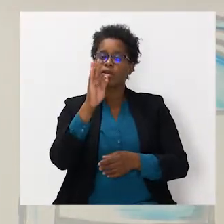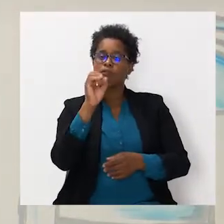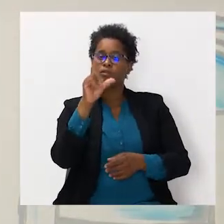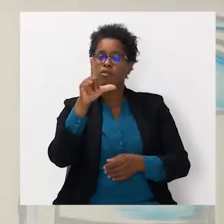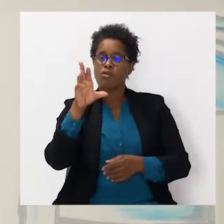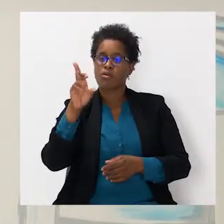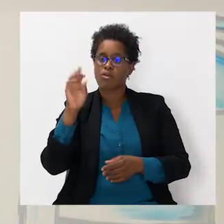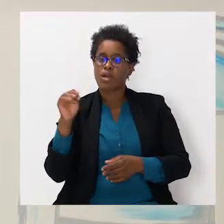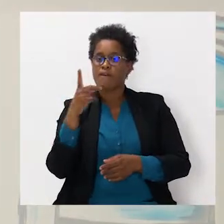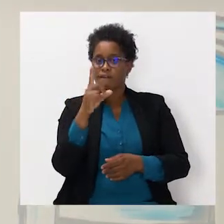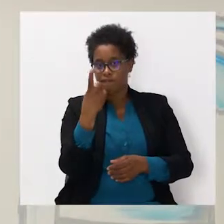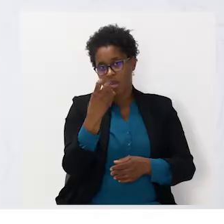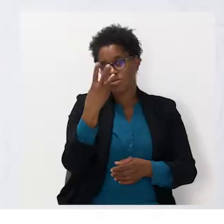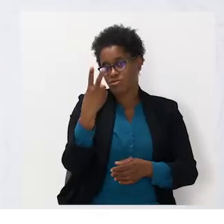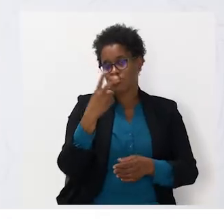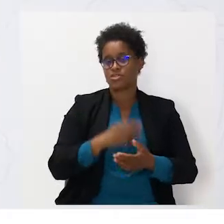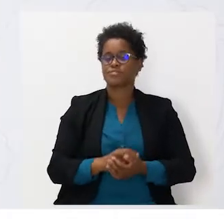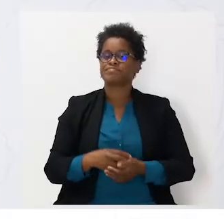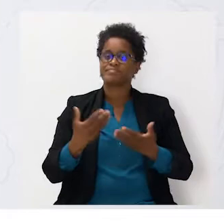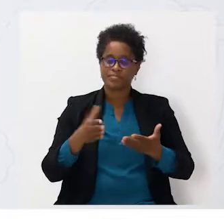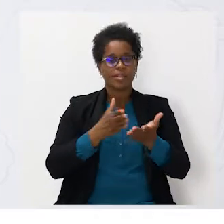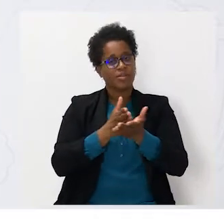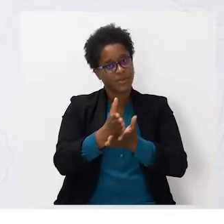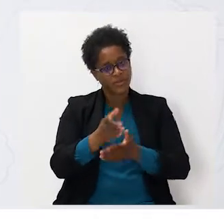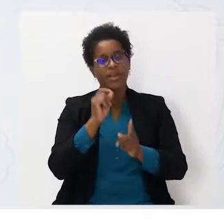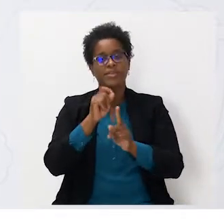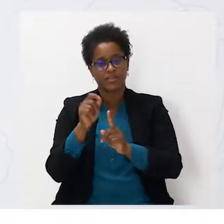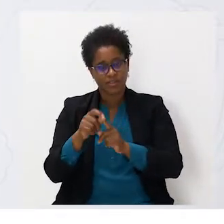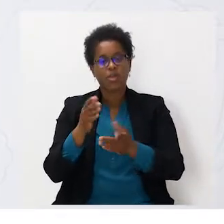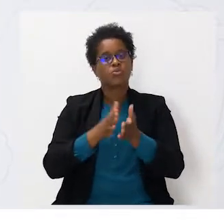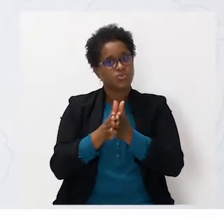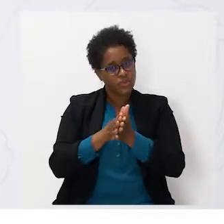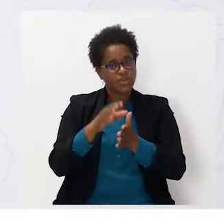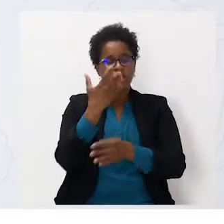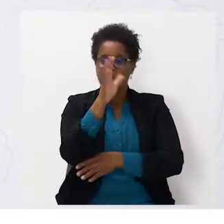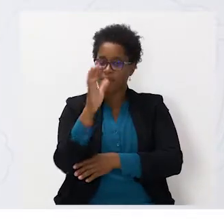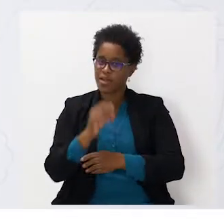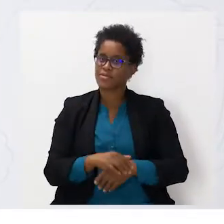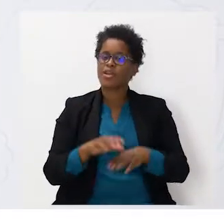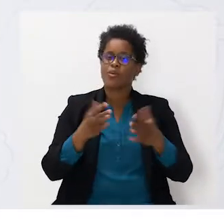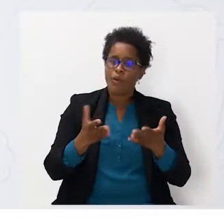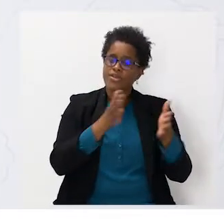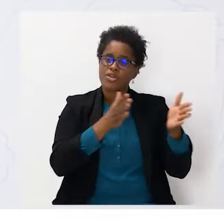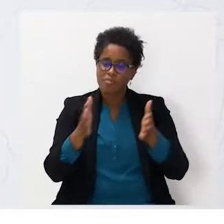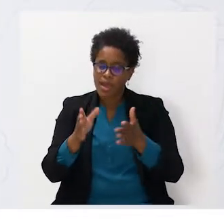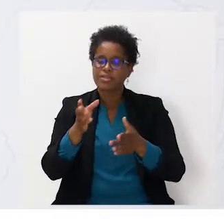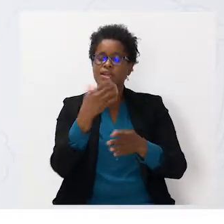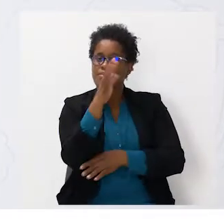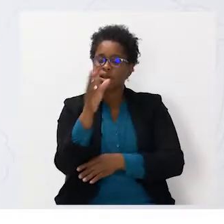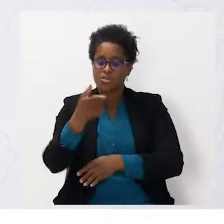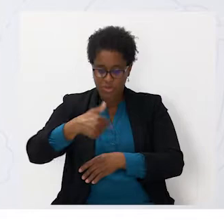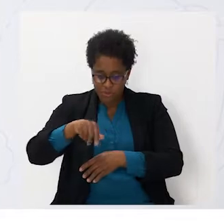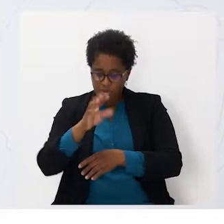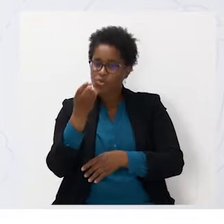mais 2 partes. Ainda continuamos a identificar a utilidade das plantas e quais as partes das plantas que